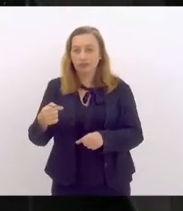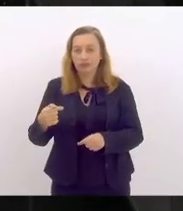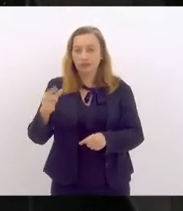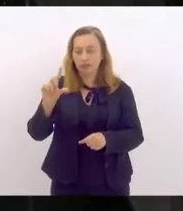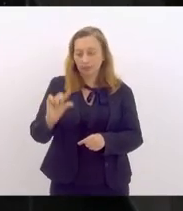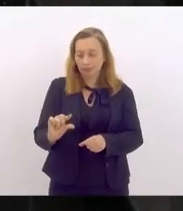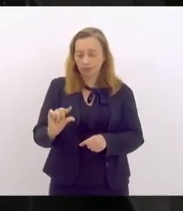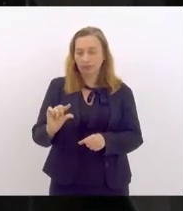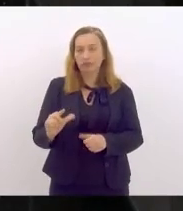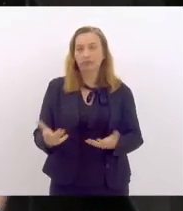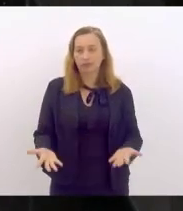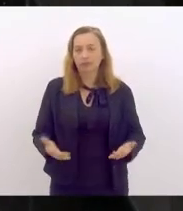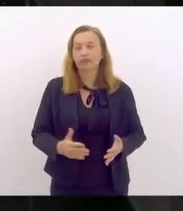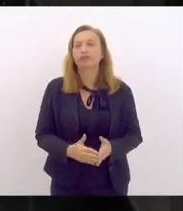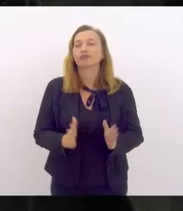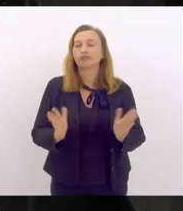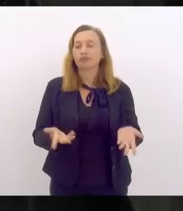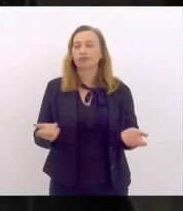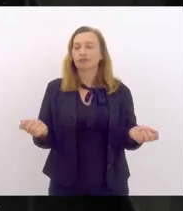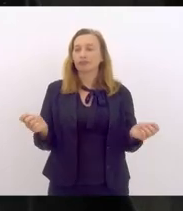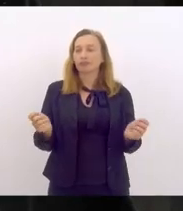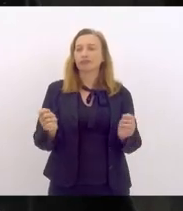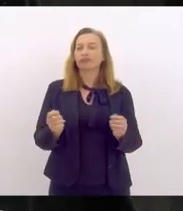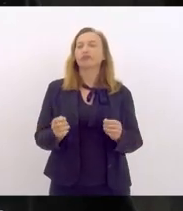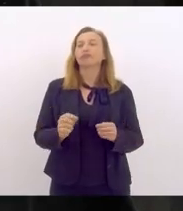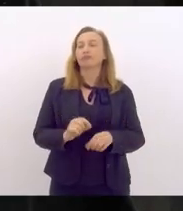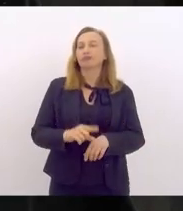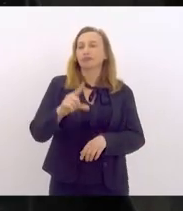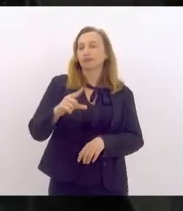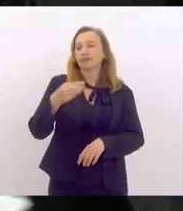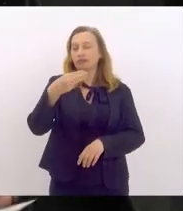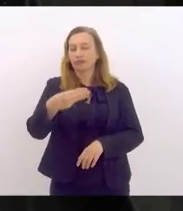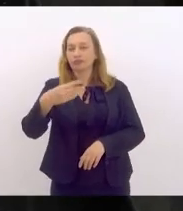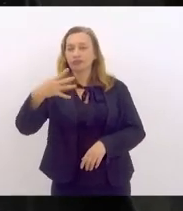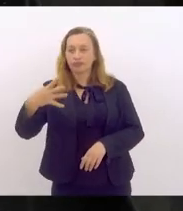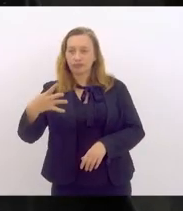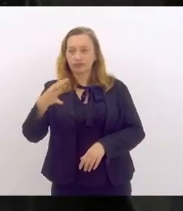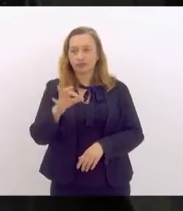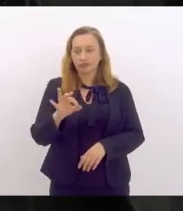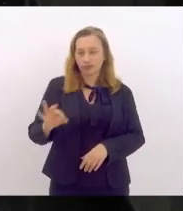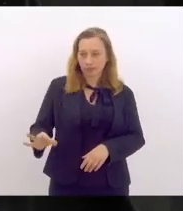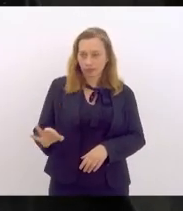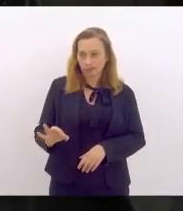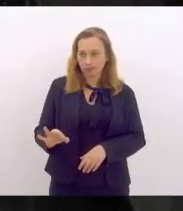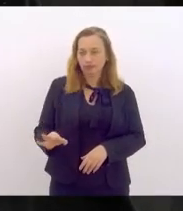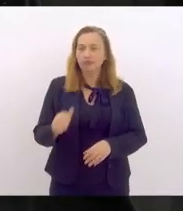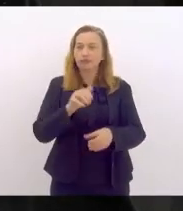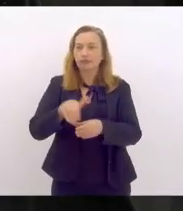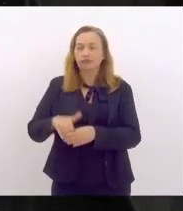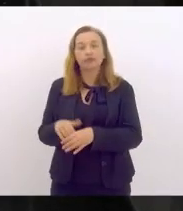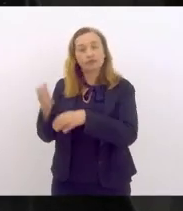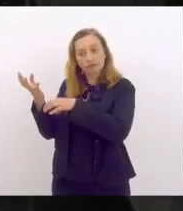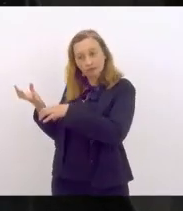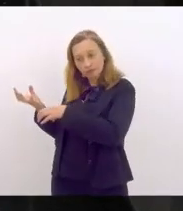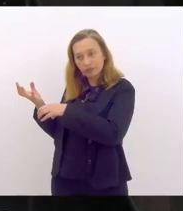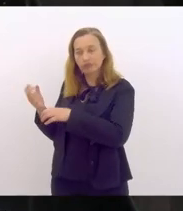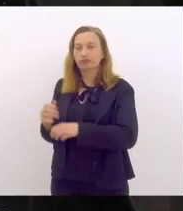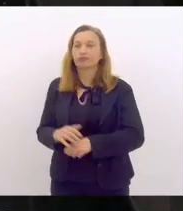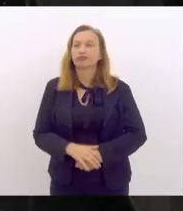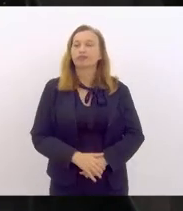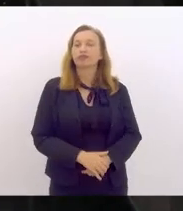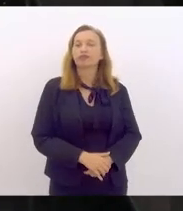da possibilidade de nós termos um aumento de 34% é conforme votado no Congresso